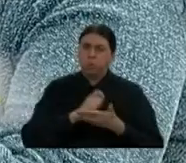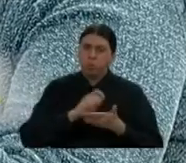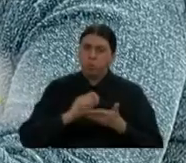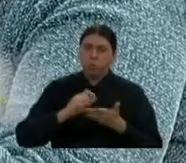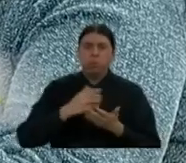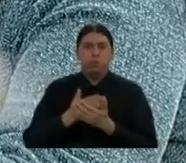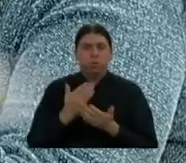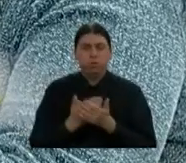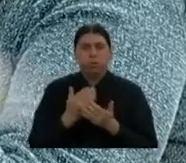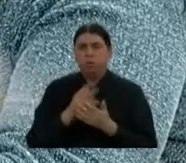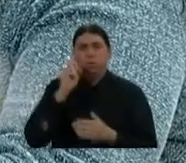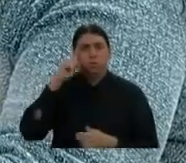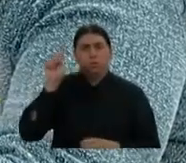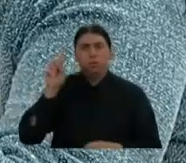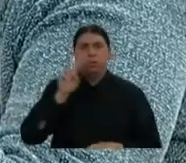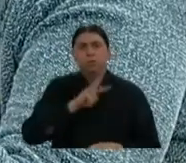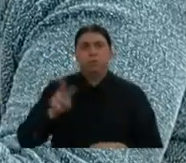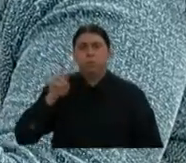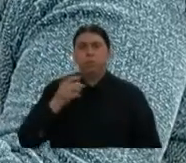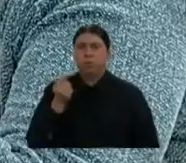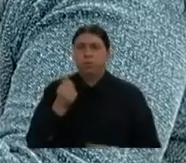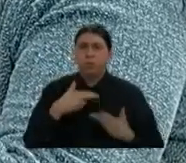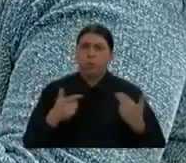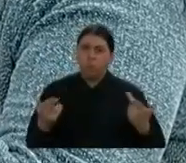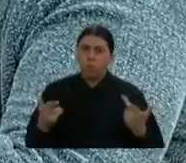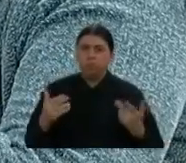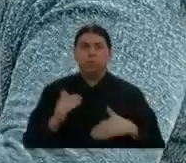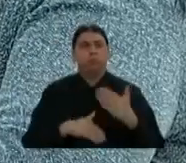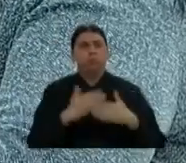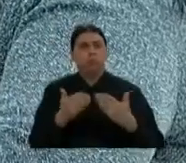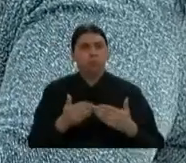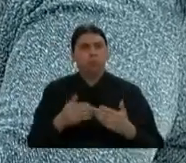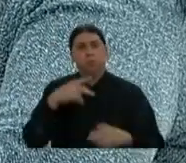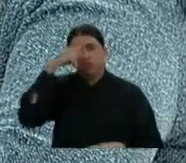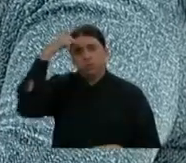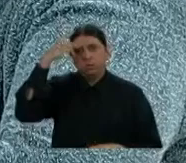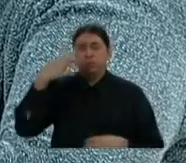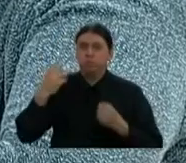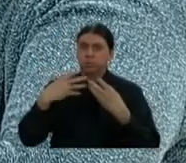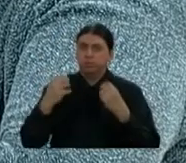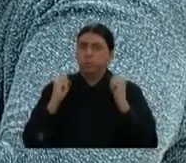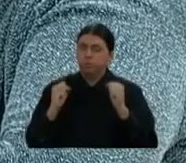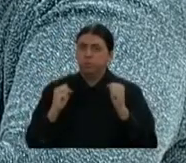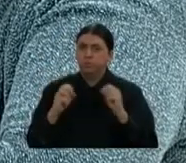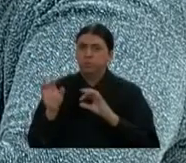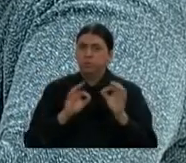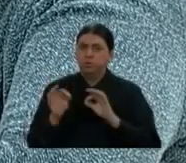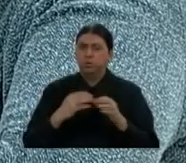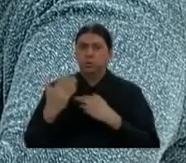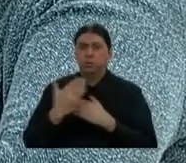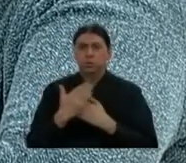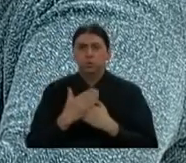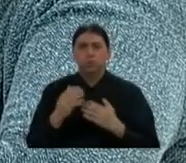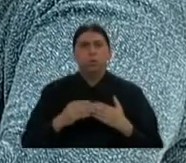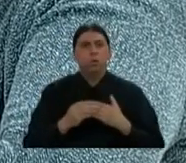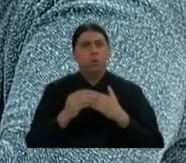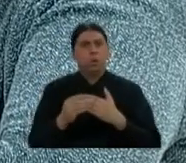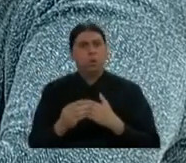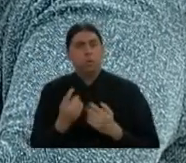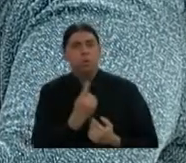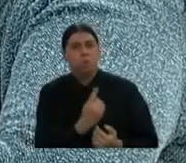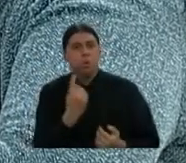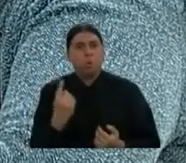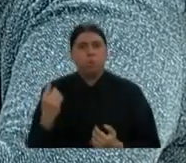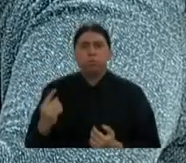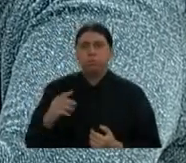sabem o valor financeiro das coisas e esse preparo o padrinho pode ajudar a fazer são poucos e que segundo ele no nível médio então é